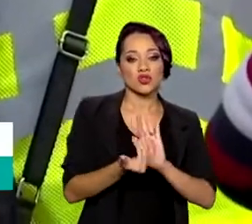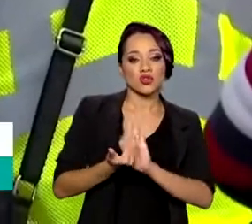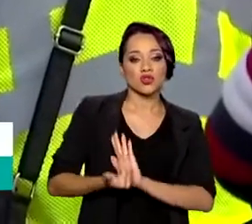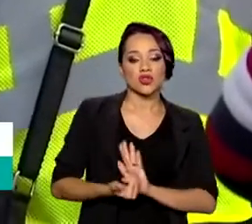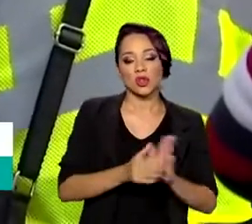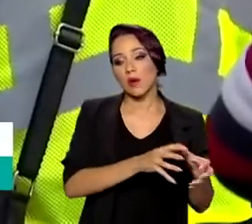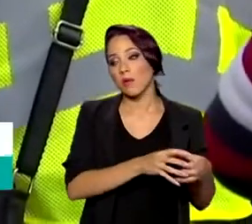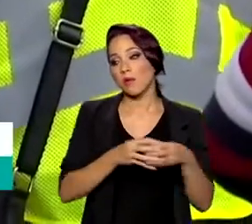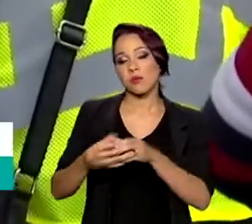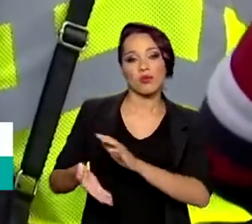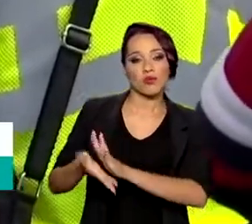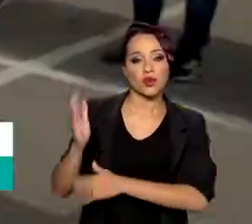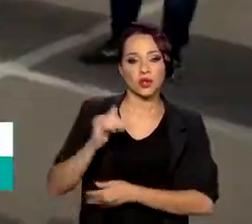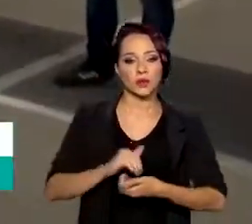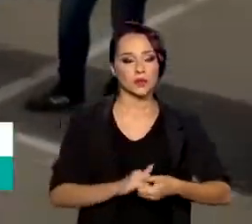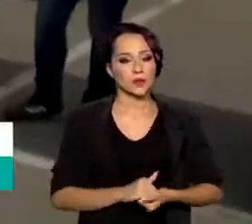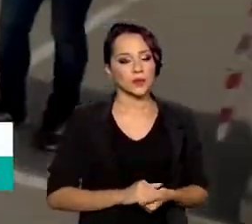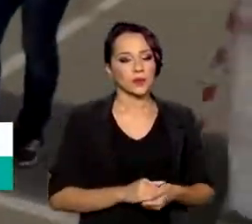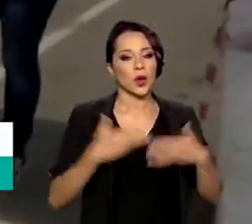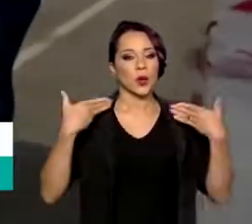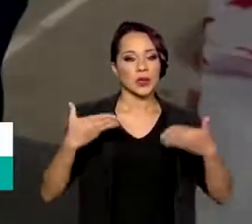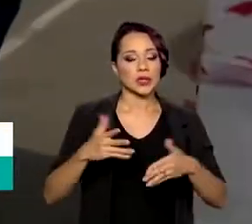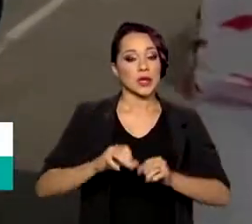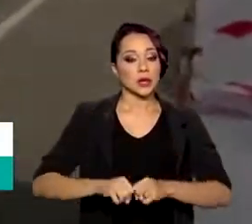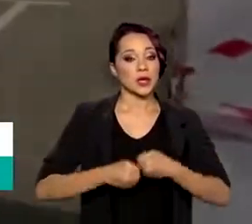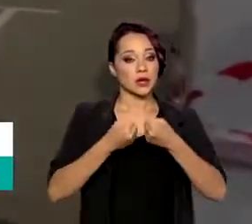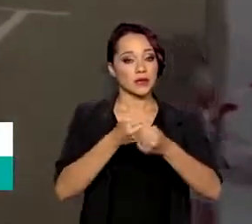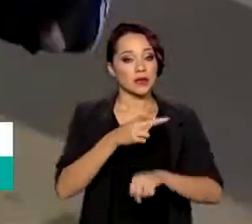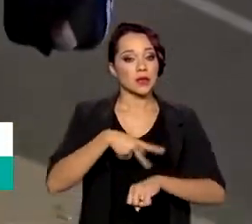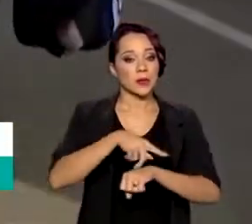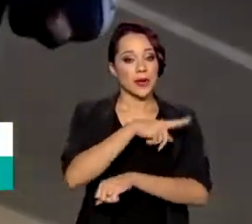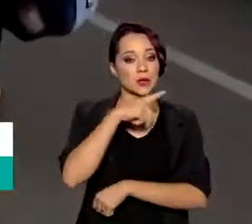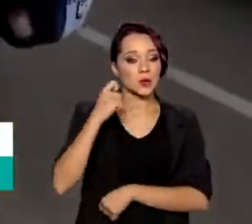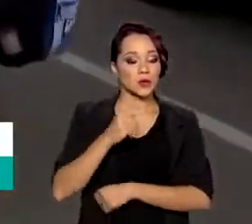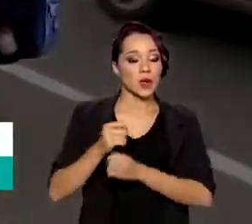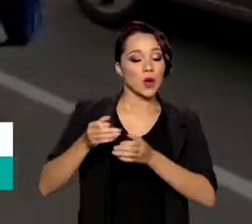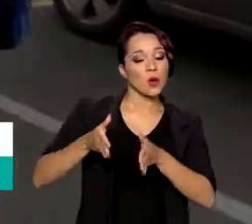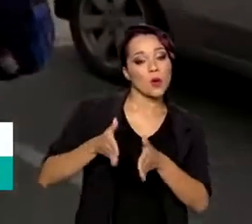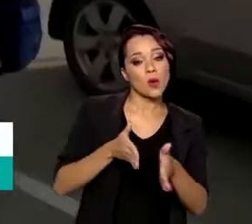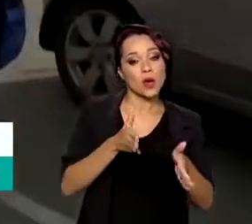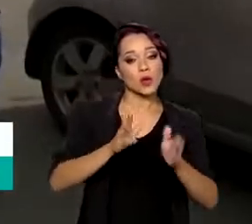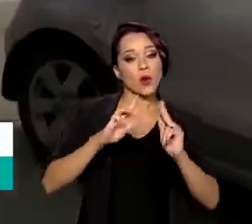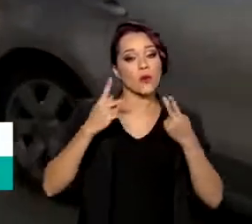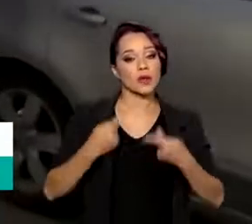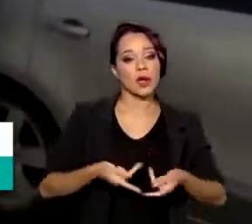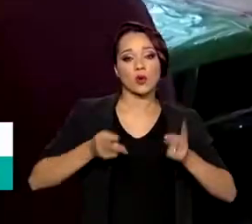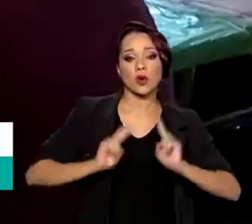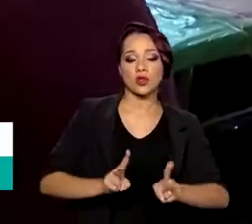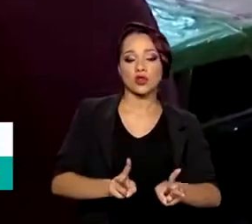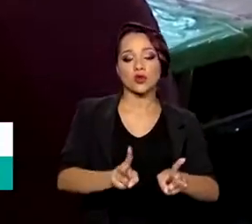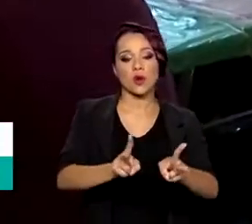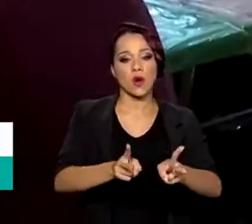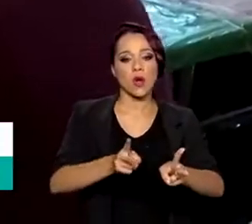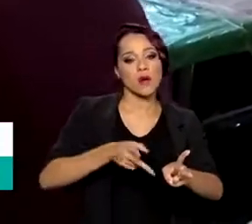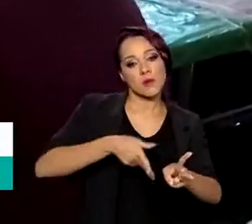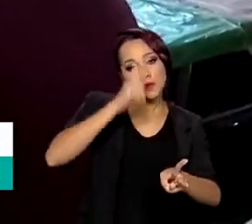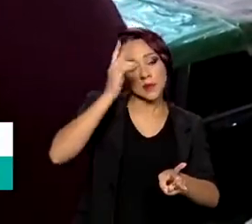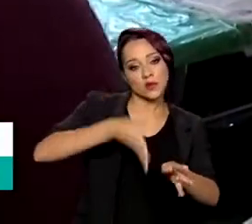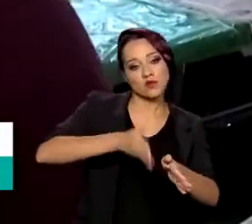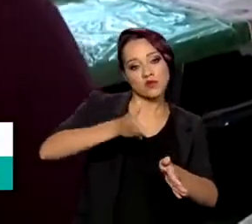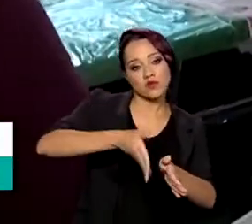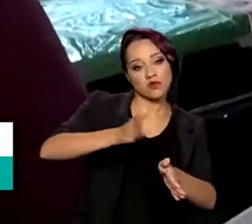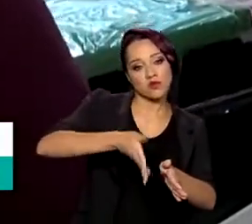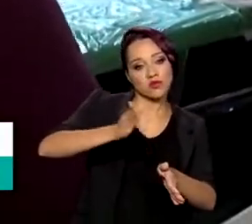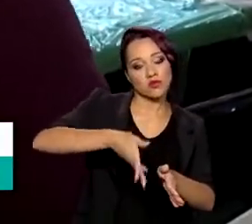complexo industrial. Segundo o Ministério da Defesa da Rússia, um corredor humanitário vai permanecer aberto das 8 horas da